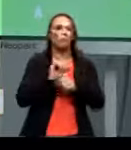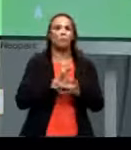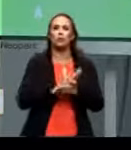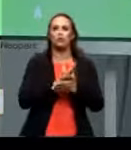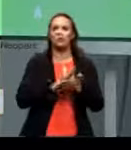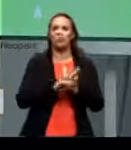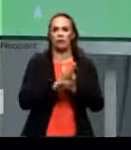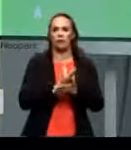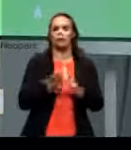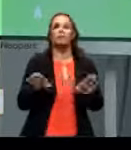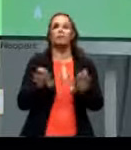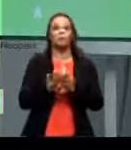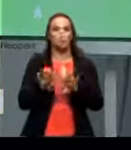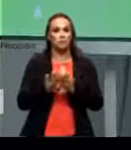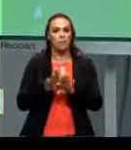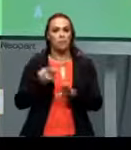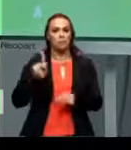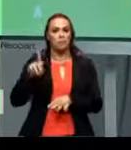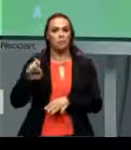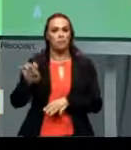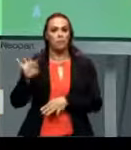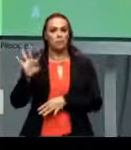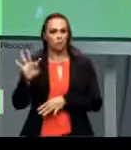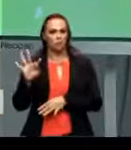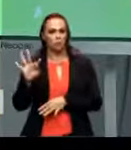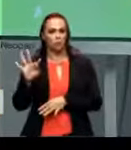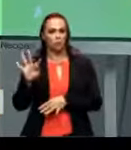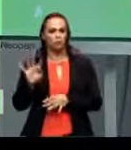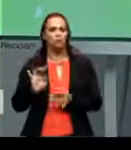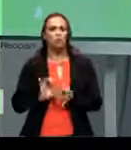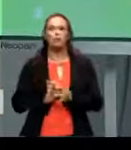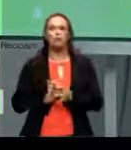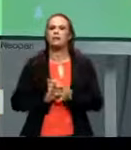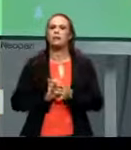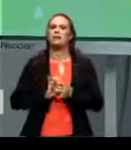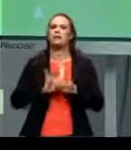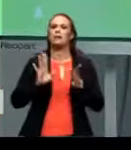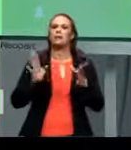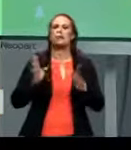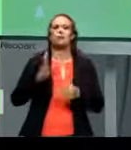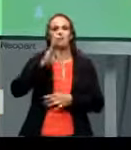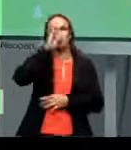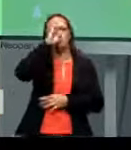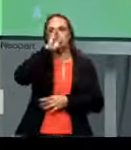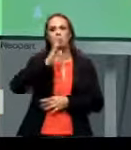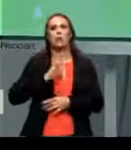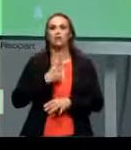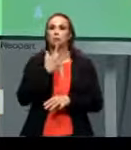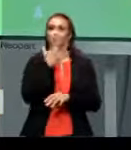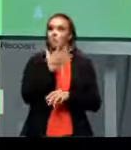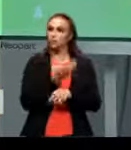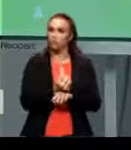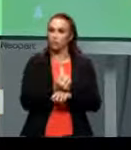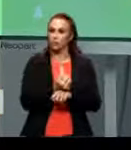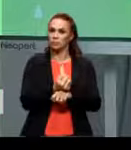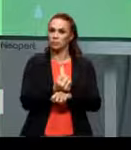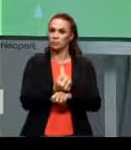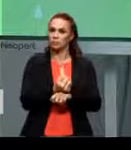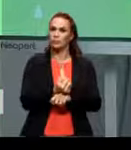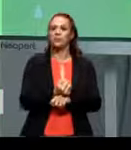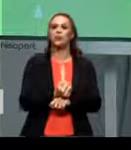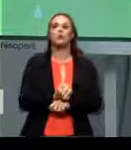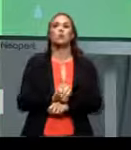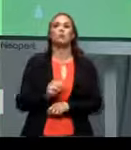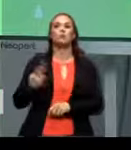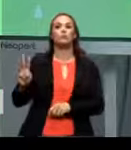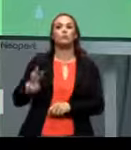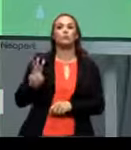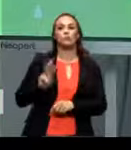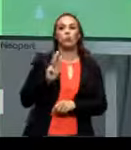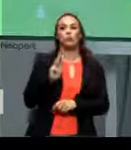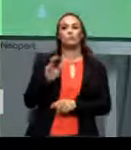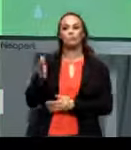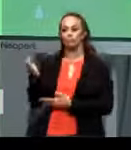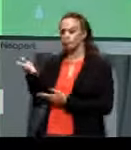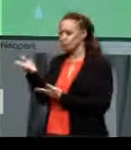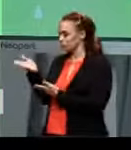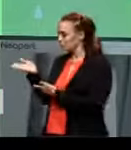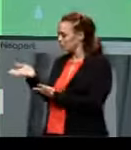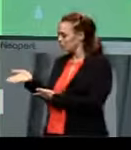Plano de Estudo Tutorado, que está disponível gratuitamente para download no nosso site